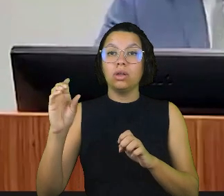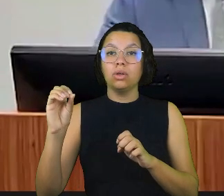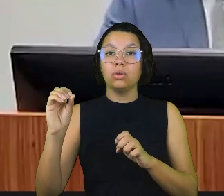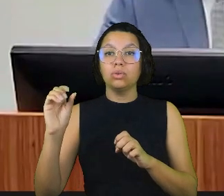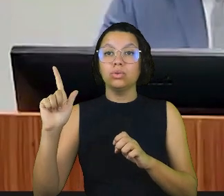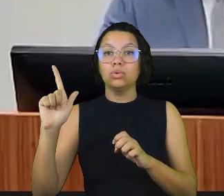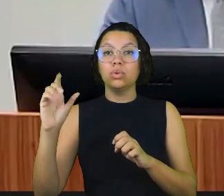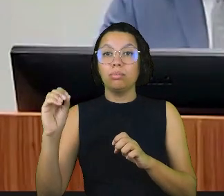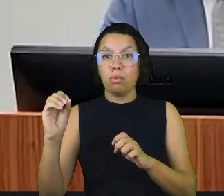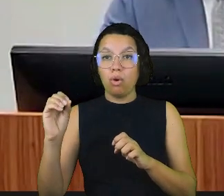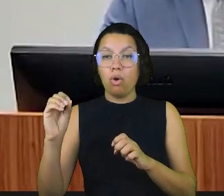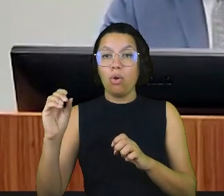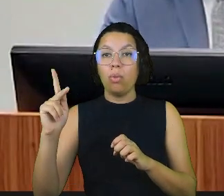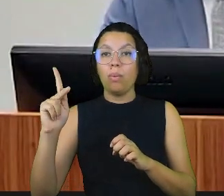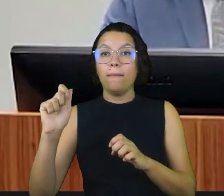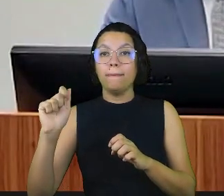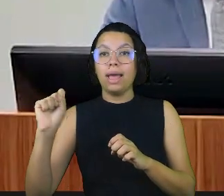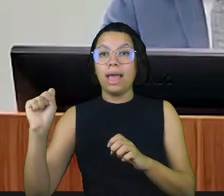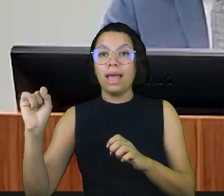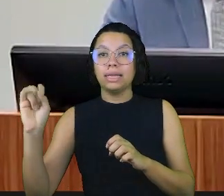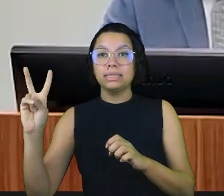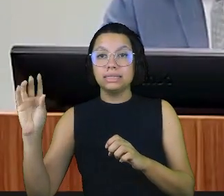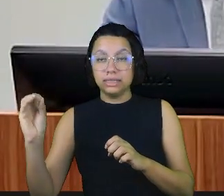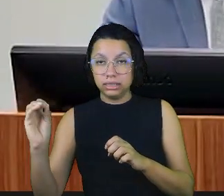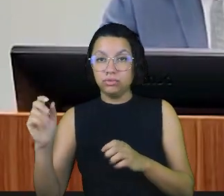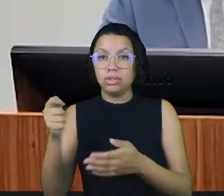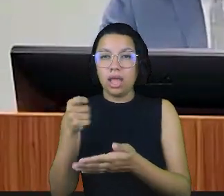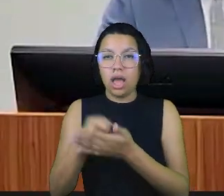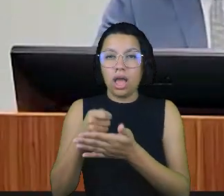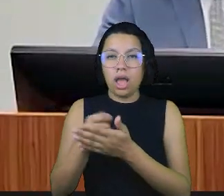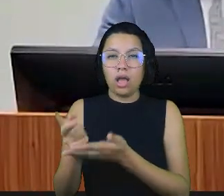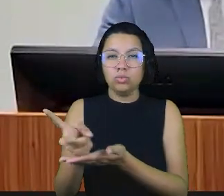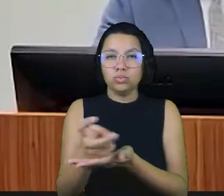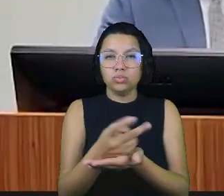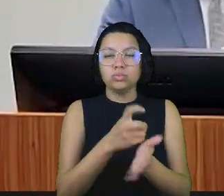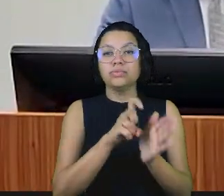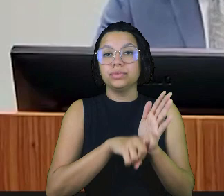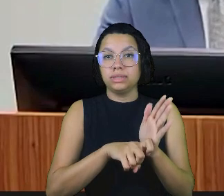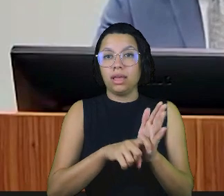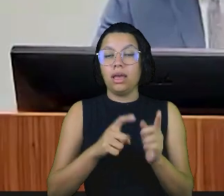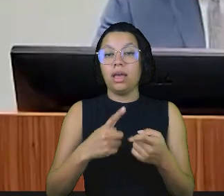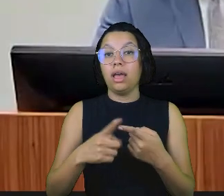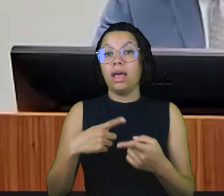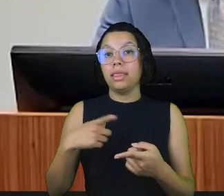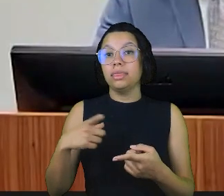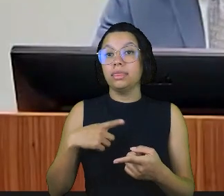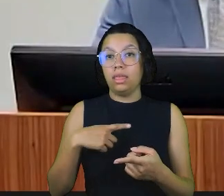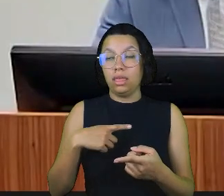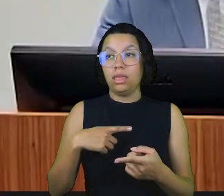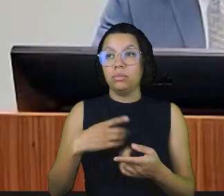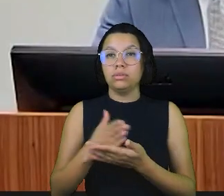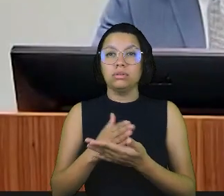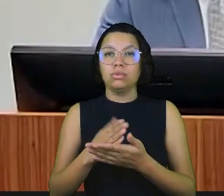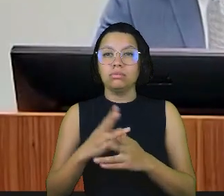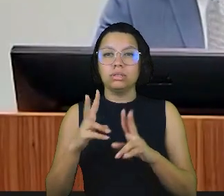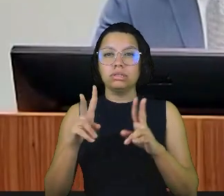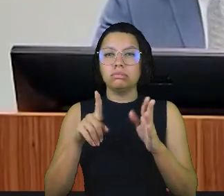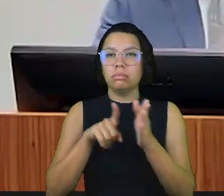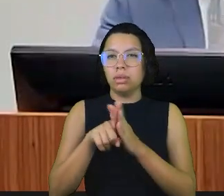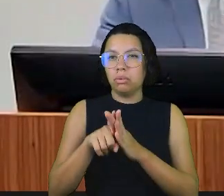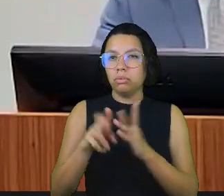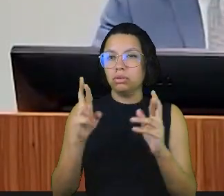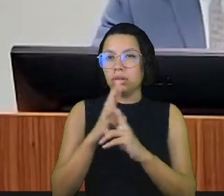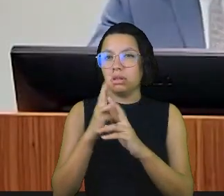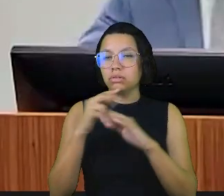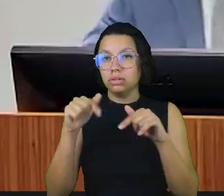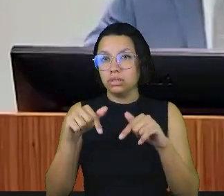passivo das execuções fiscais, e nós temos algumas perguntas em torno disso. Eu não vou